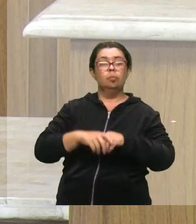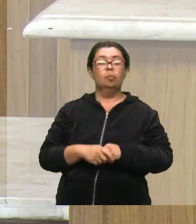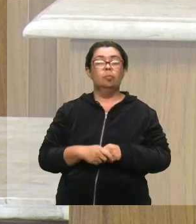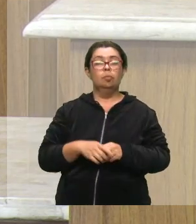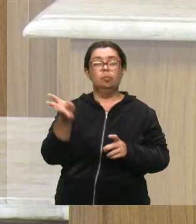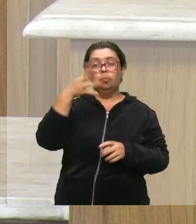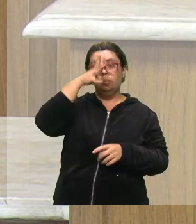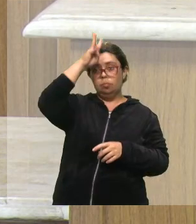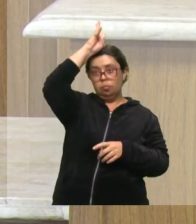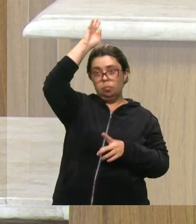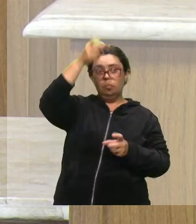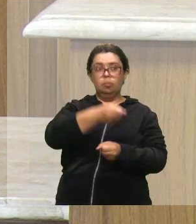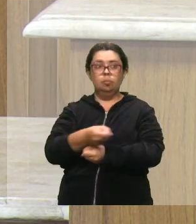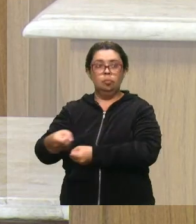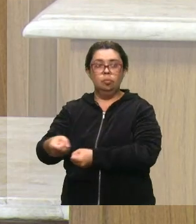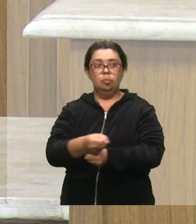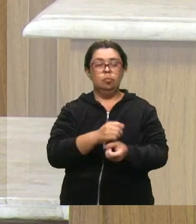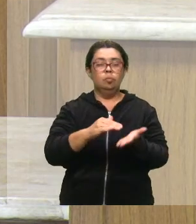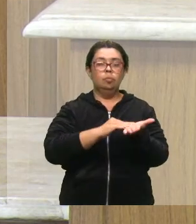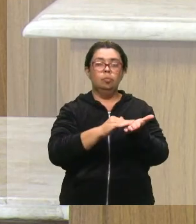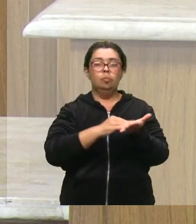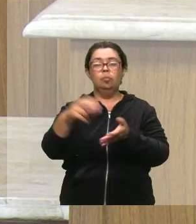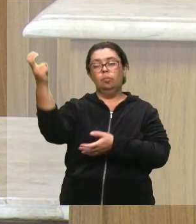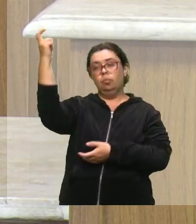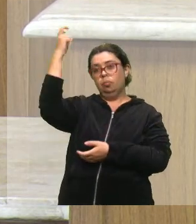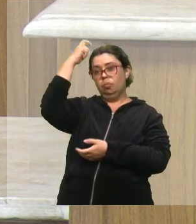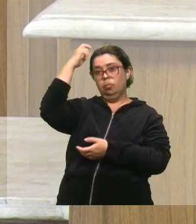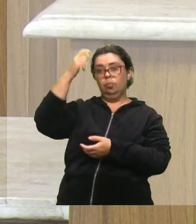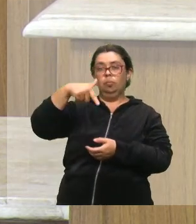de Bombeiros. Secretaria Municipal de Cultura,